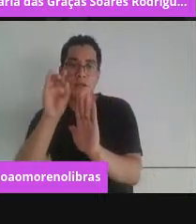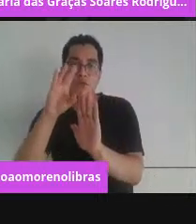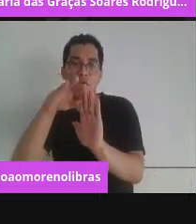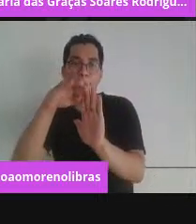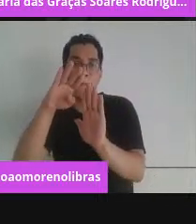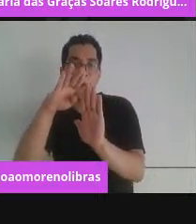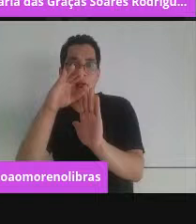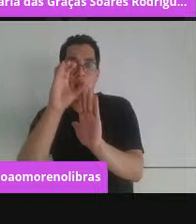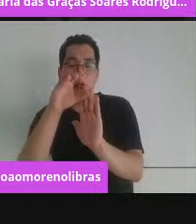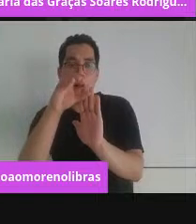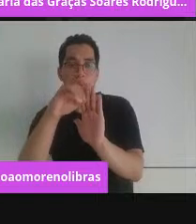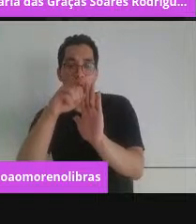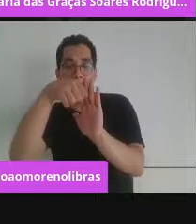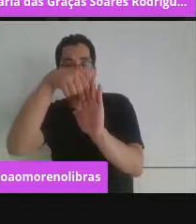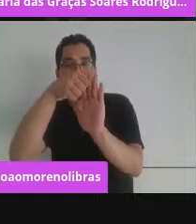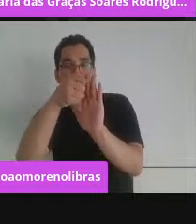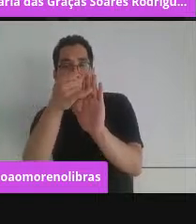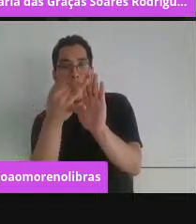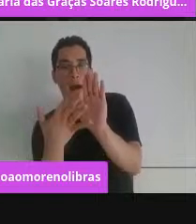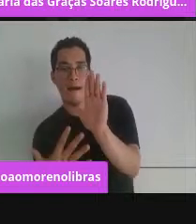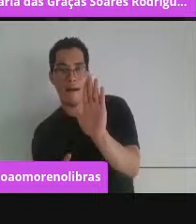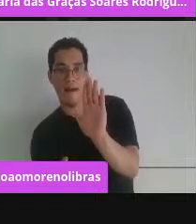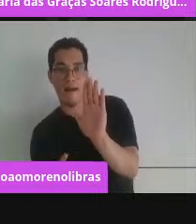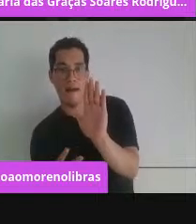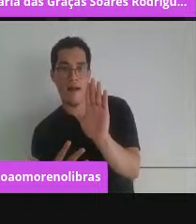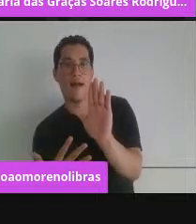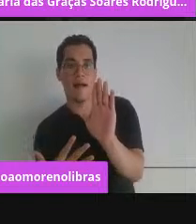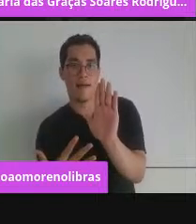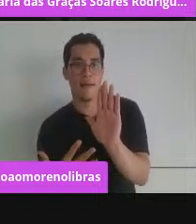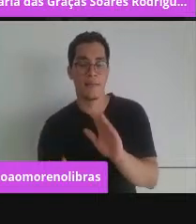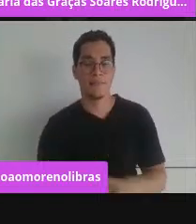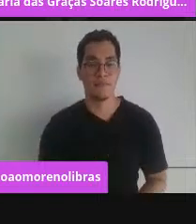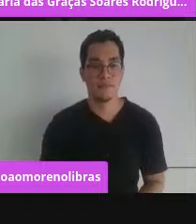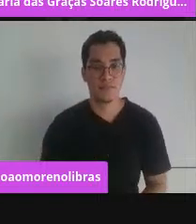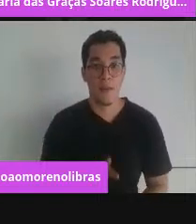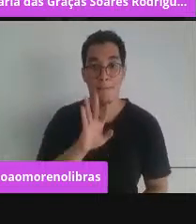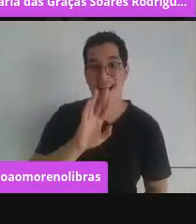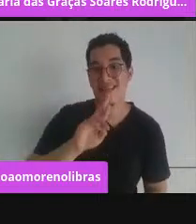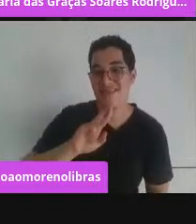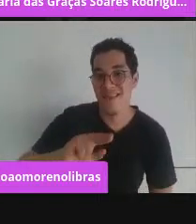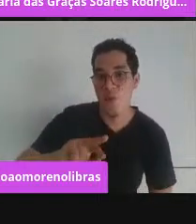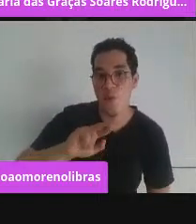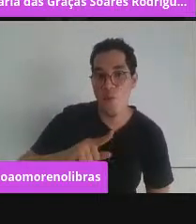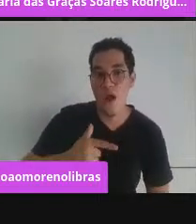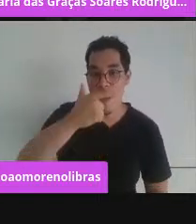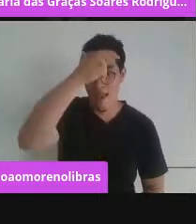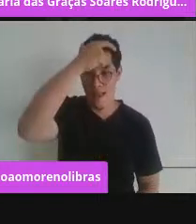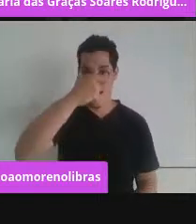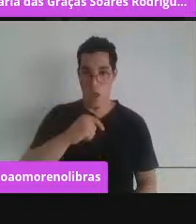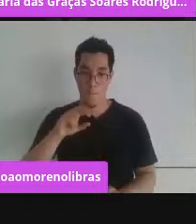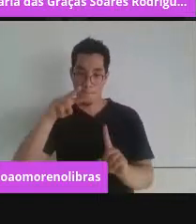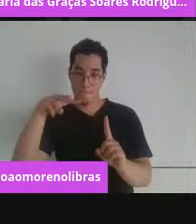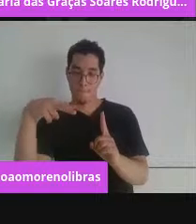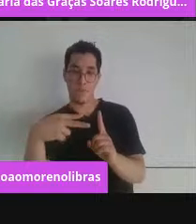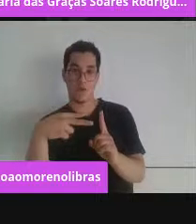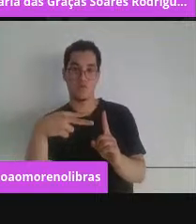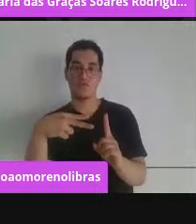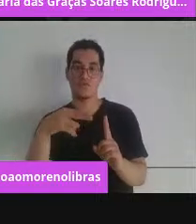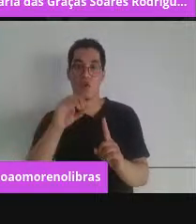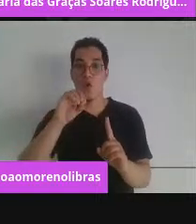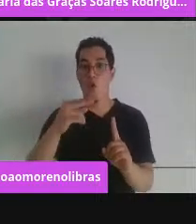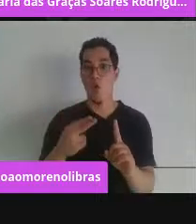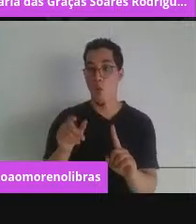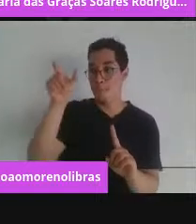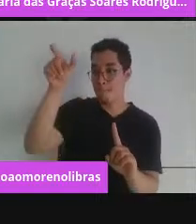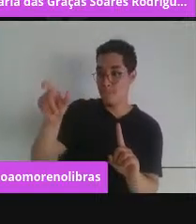seções, mas esse não foi o ponto de vista dos autores dos capítulos ou dos organizadores do